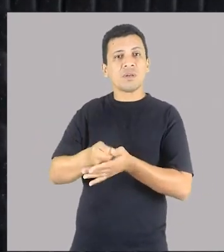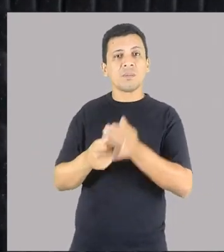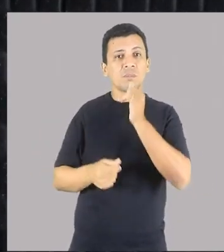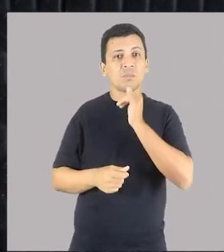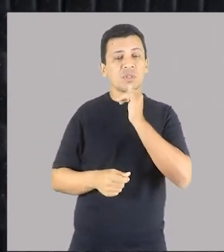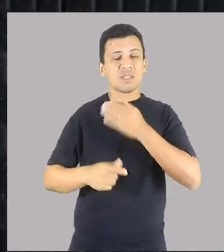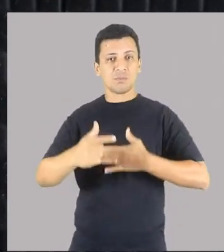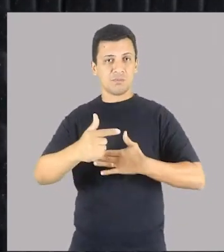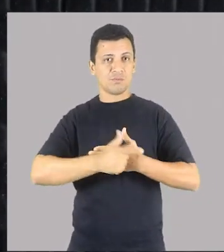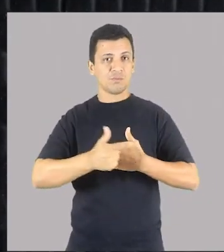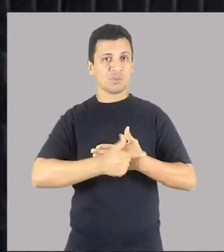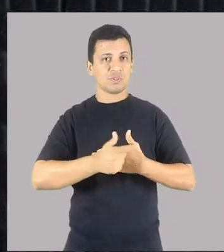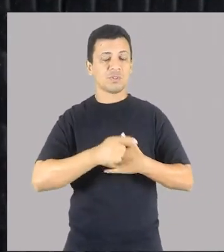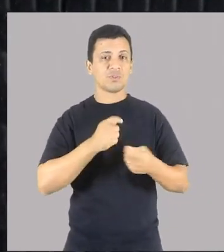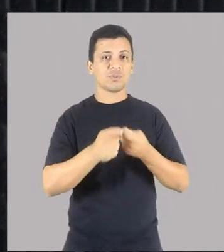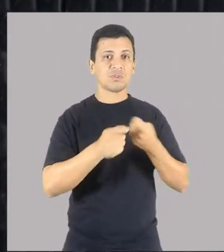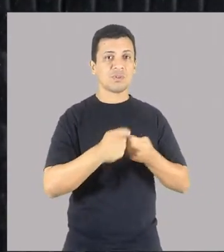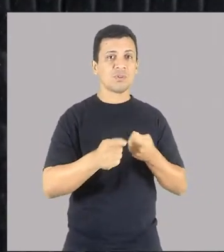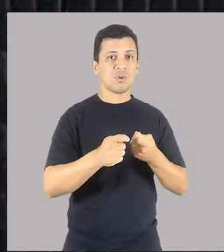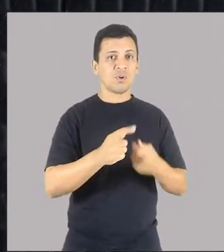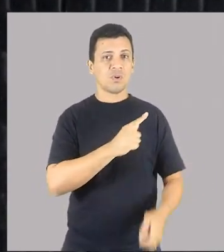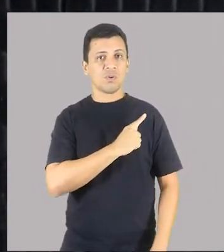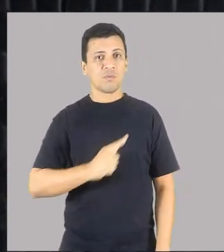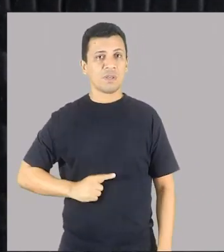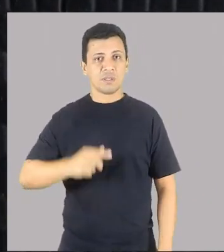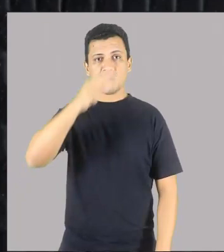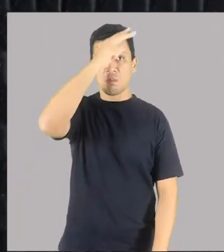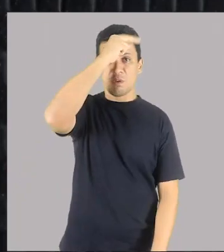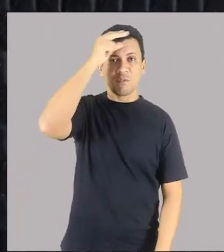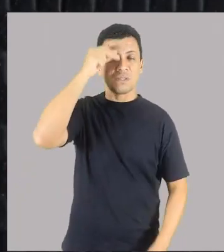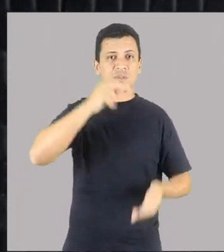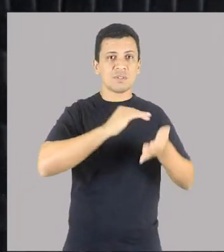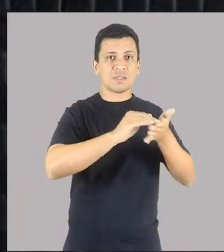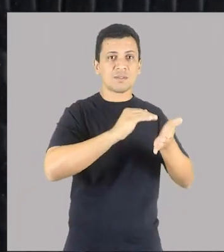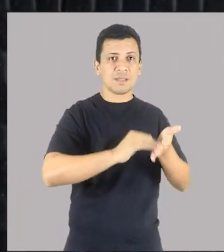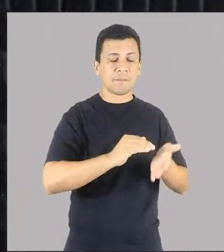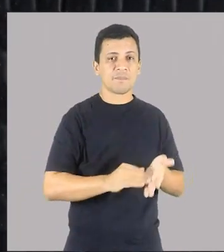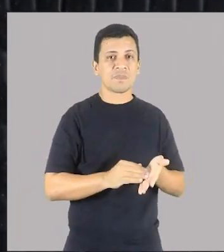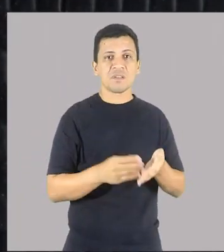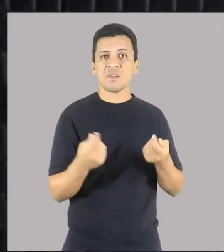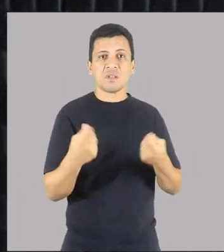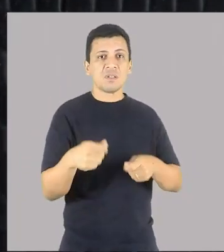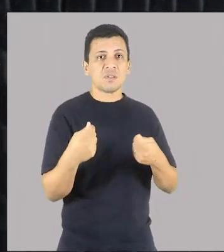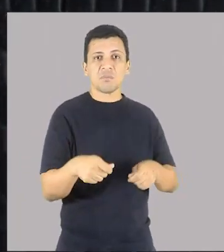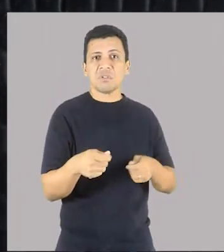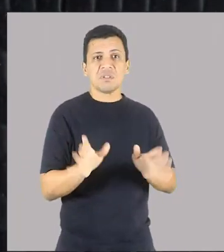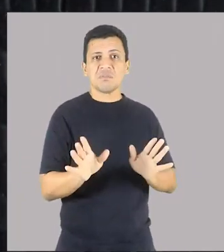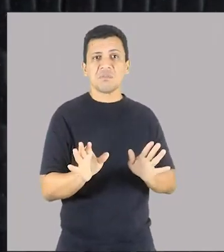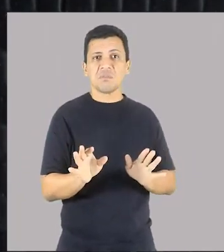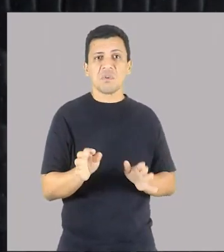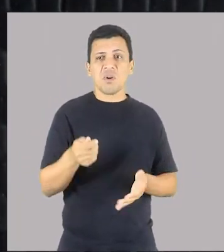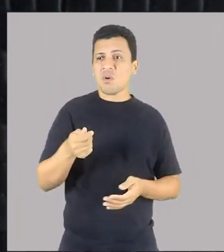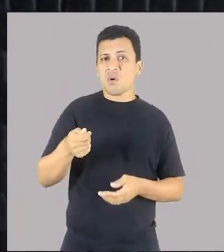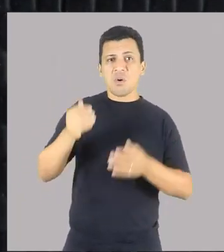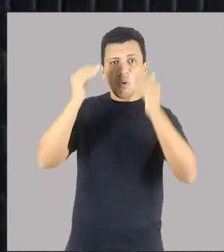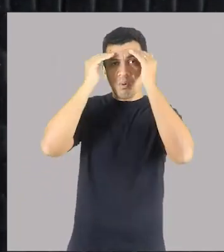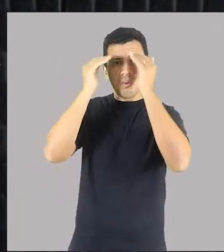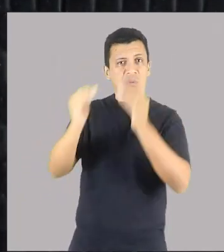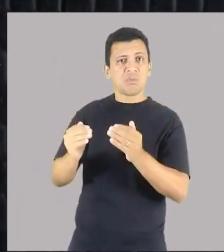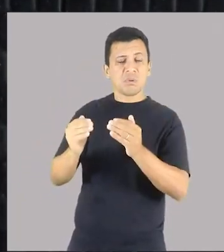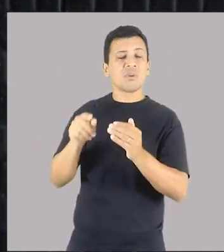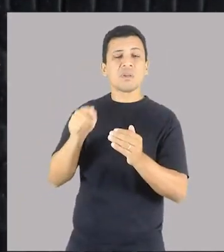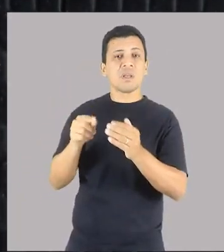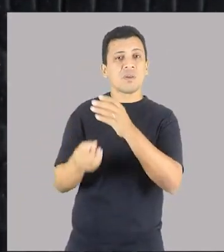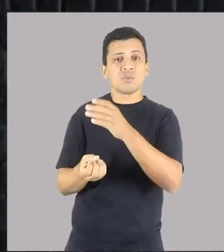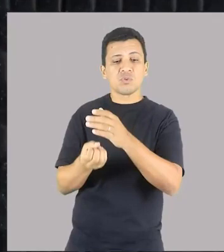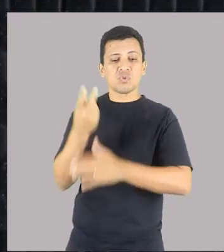função administrativa. Os governadores, prefeitos, secretários, eles não precisam, por exemplo, não são obrigados a seguir aquilo que a doutrina